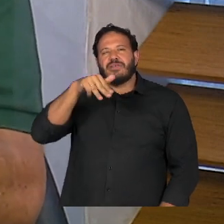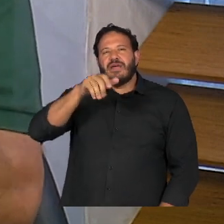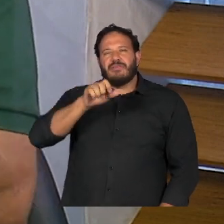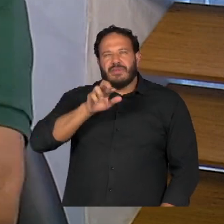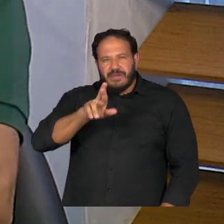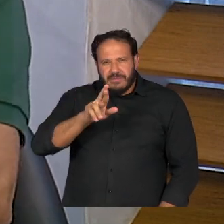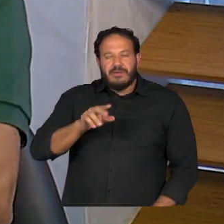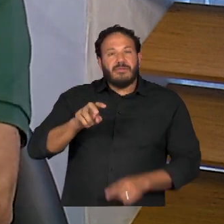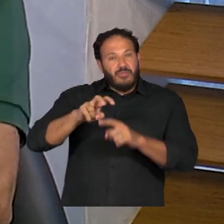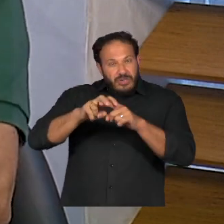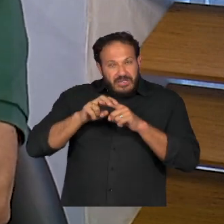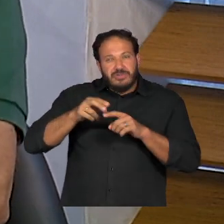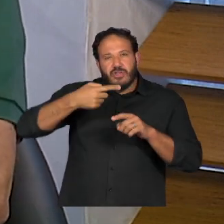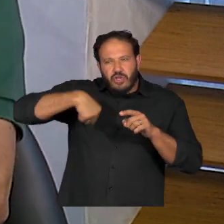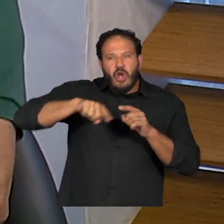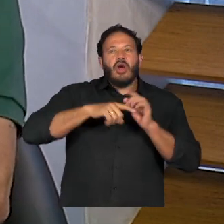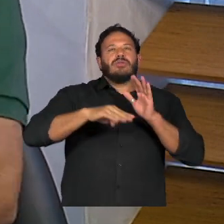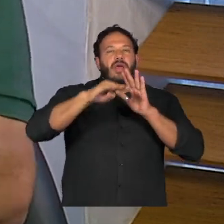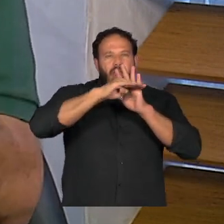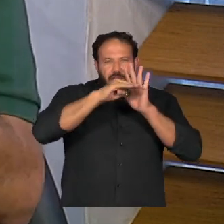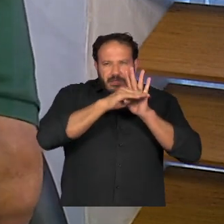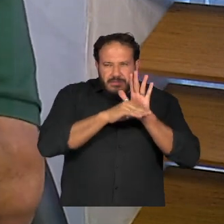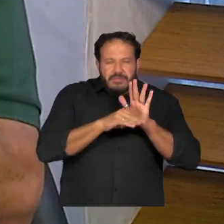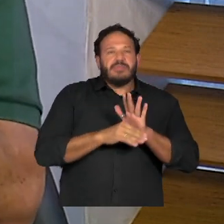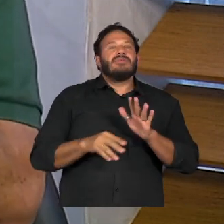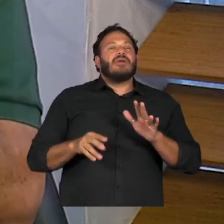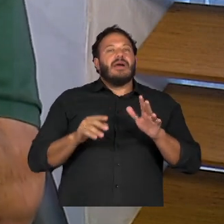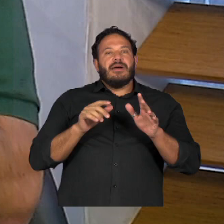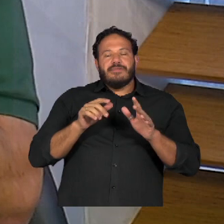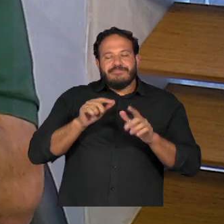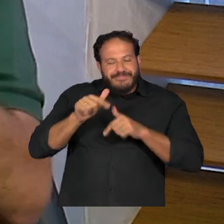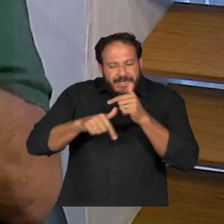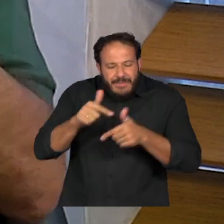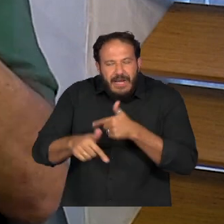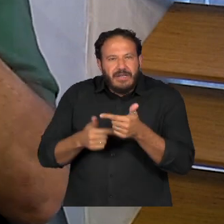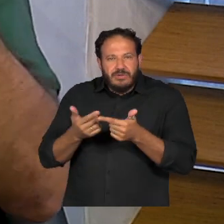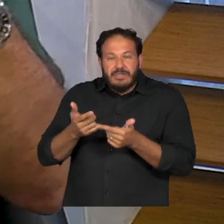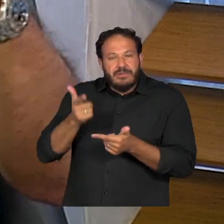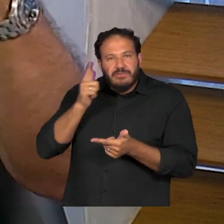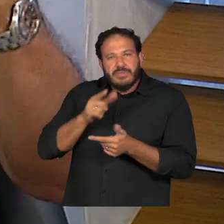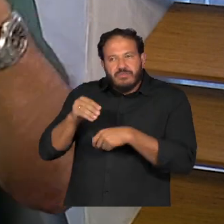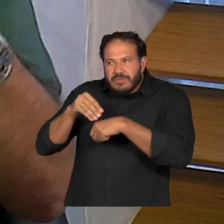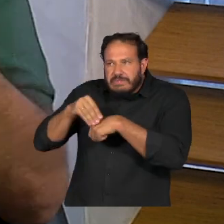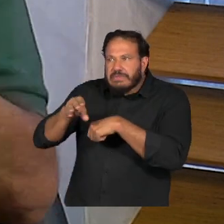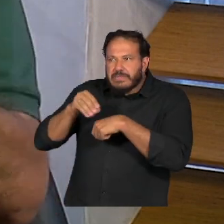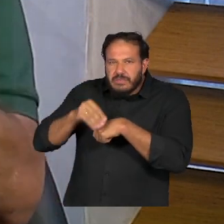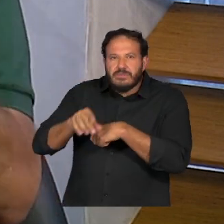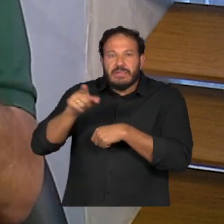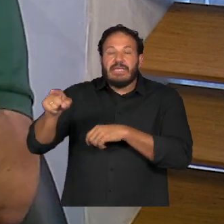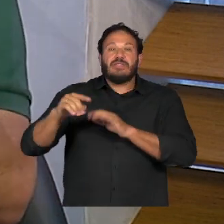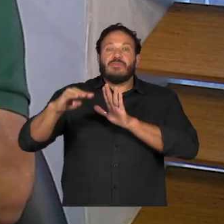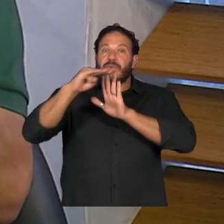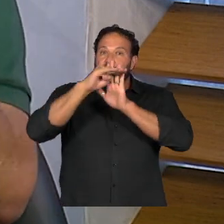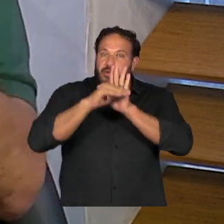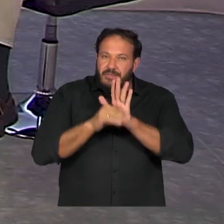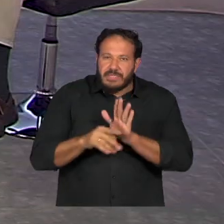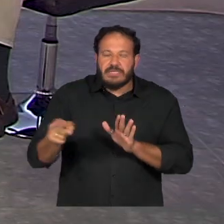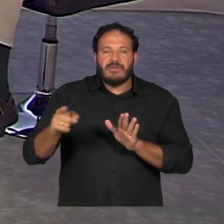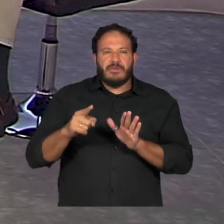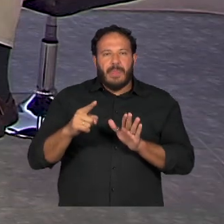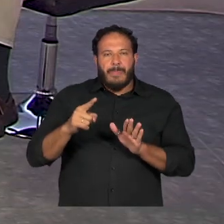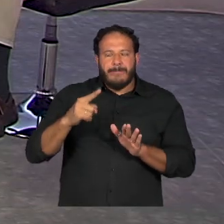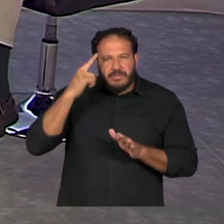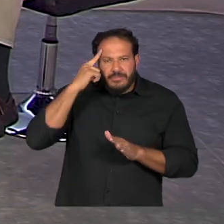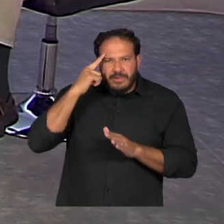esse programa de envelhecimento ativo aonde nós eh damos a eles uma programação eh de desenvolvimento